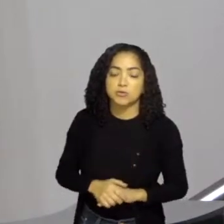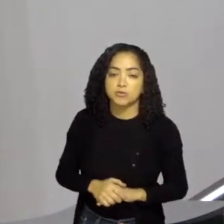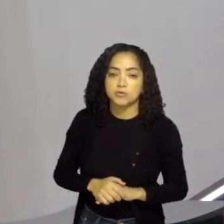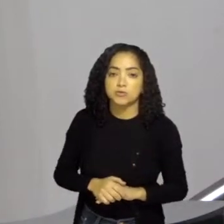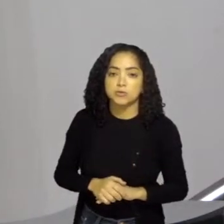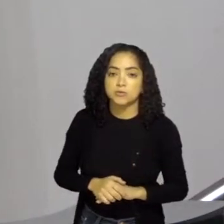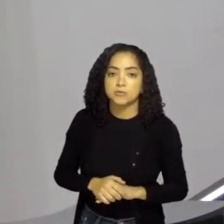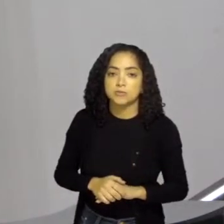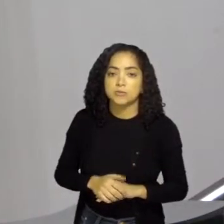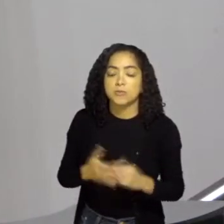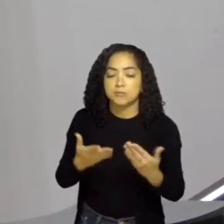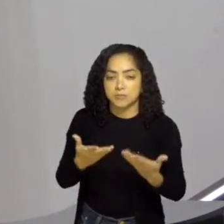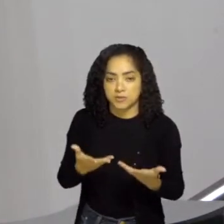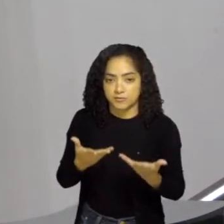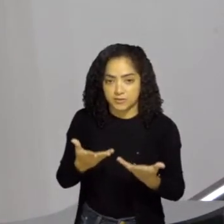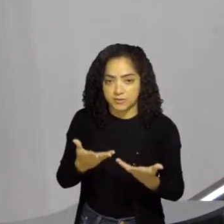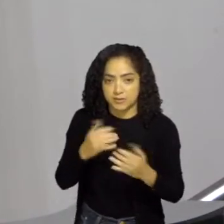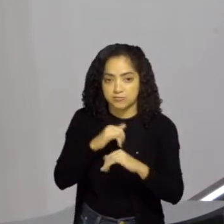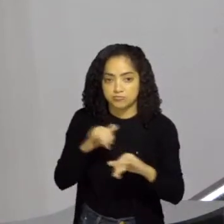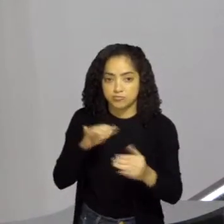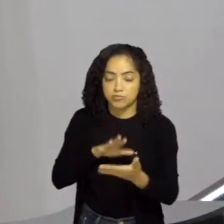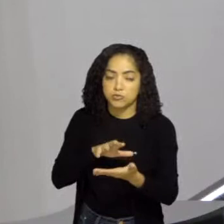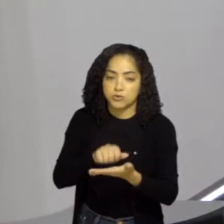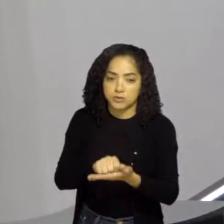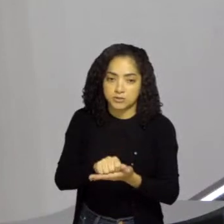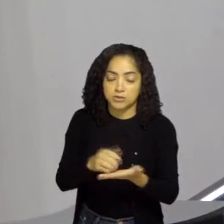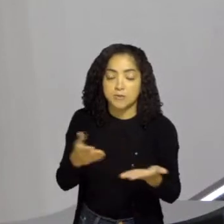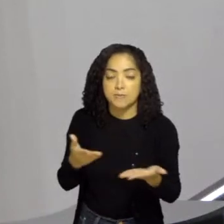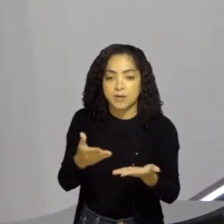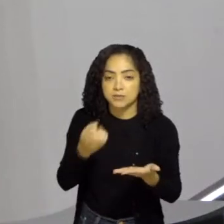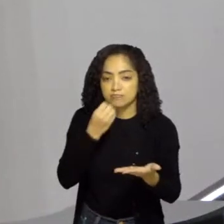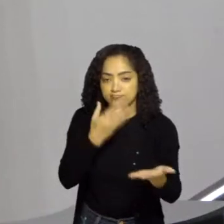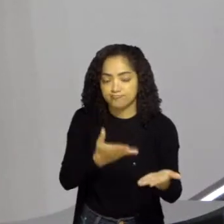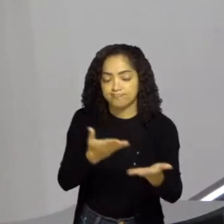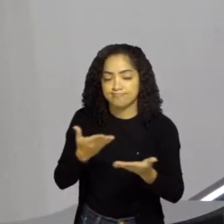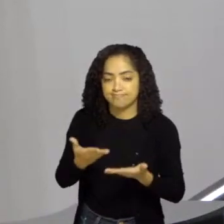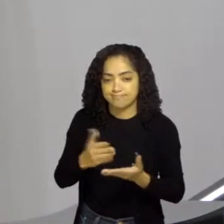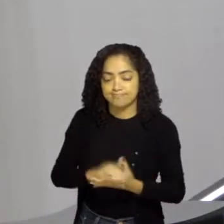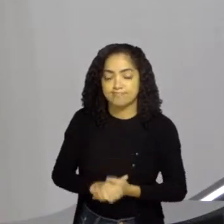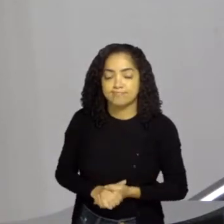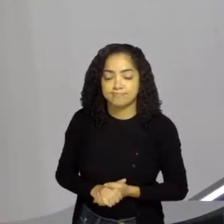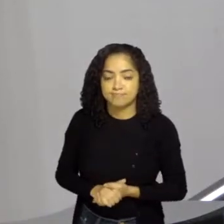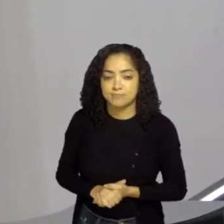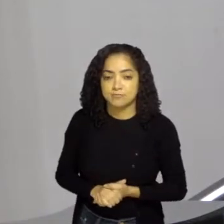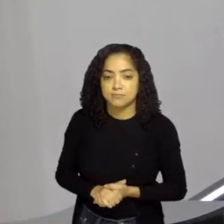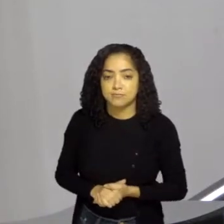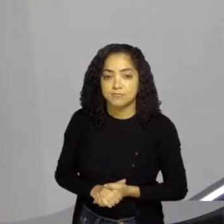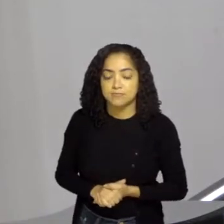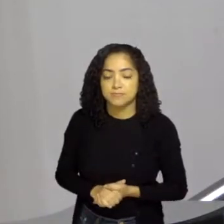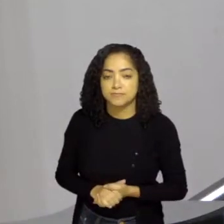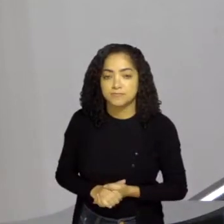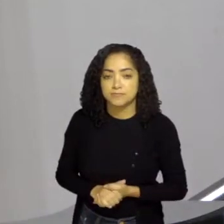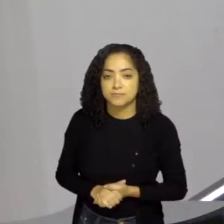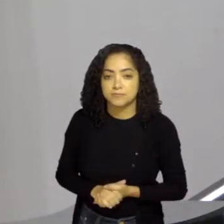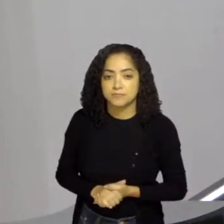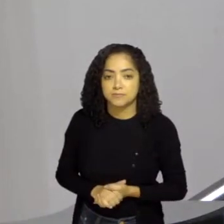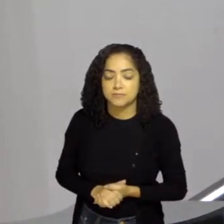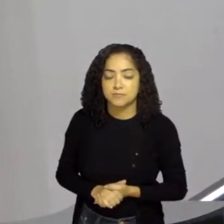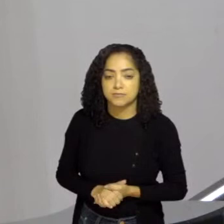fazer o devido registro. Mas sejam bem-vindos. Senhoras e